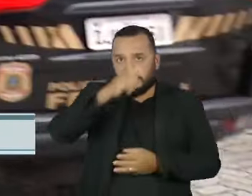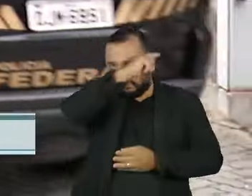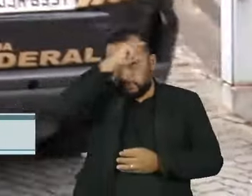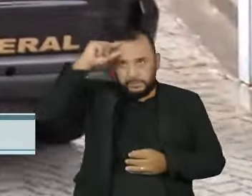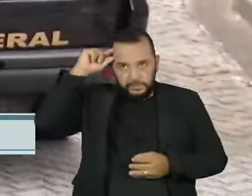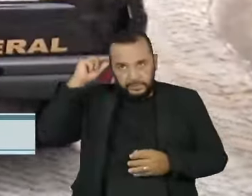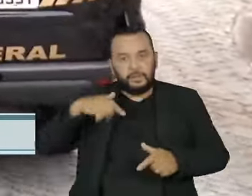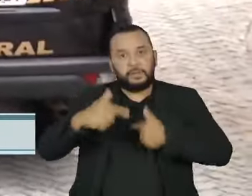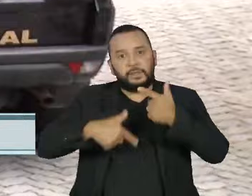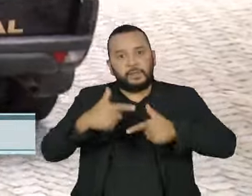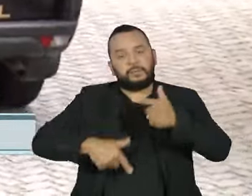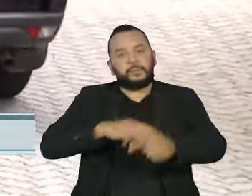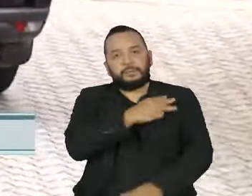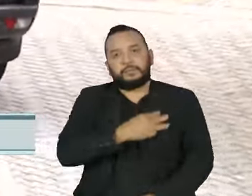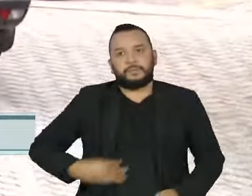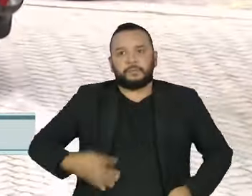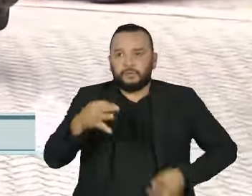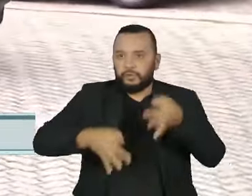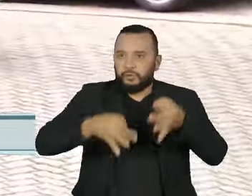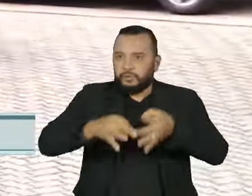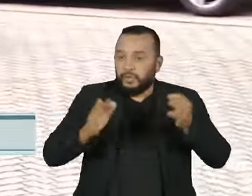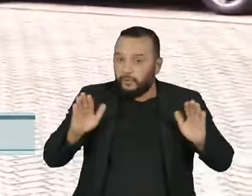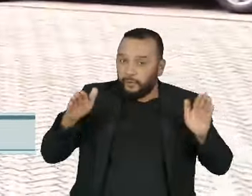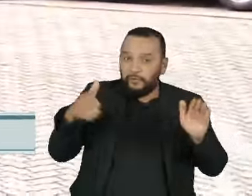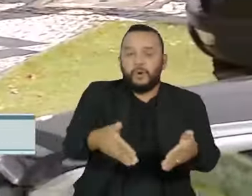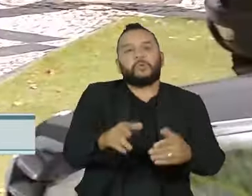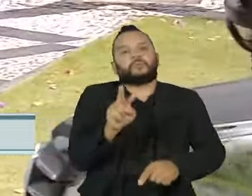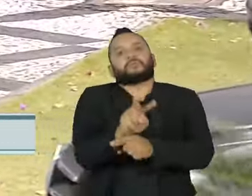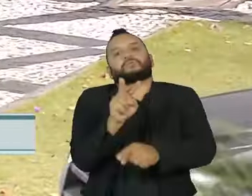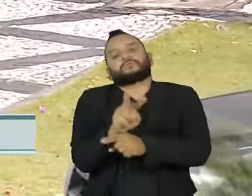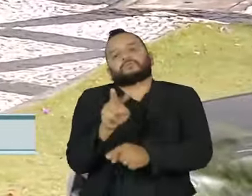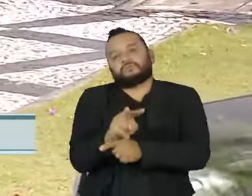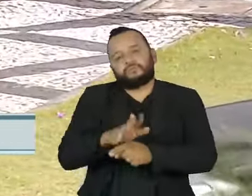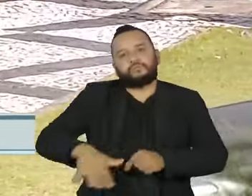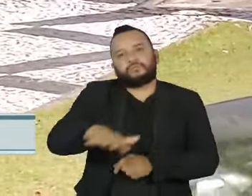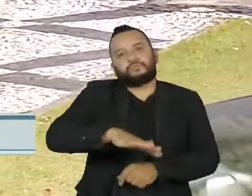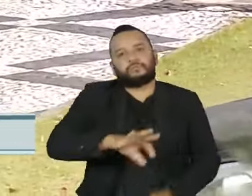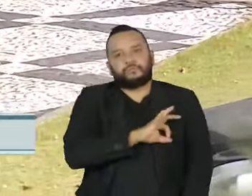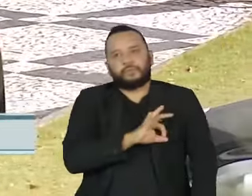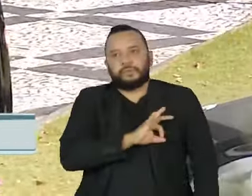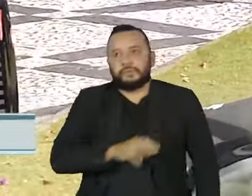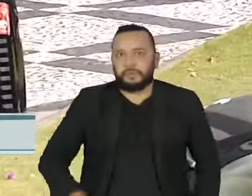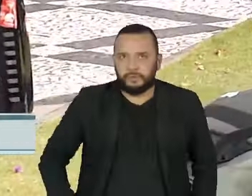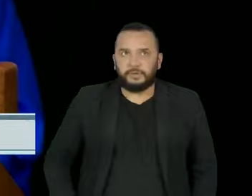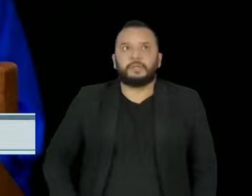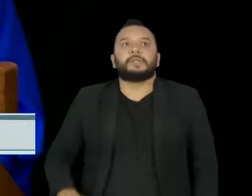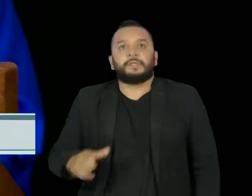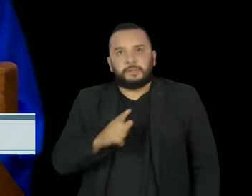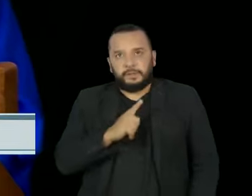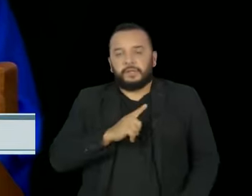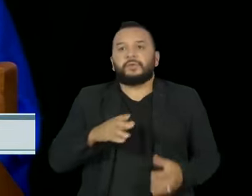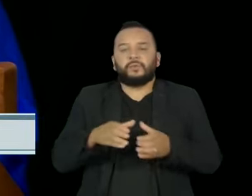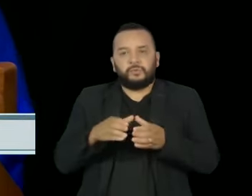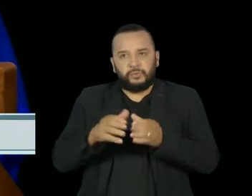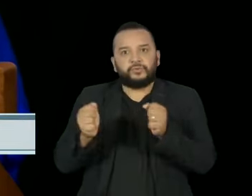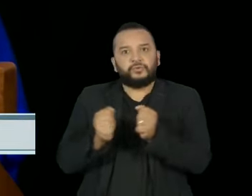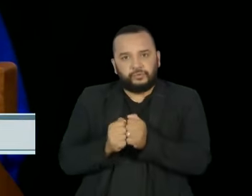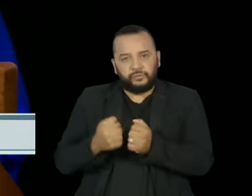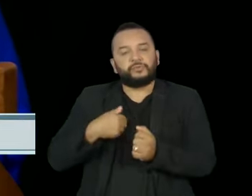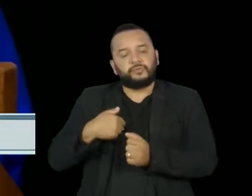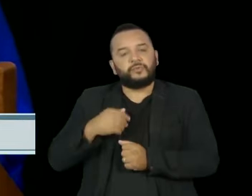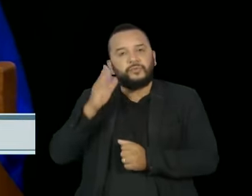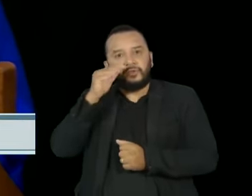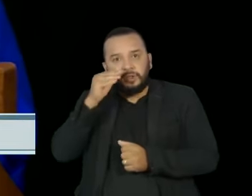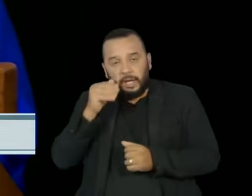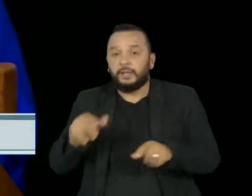Justiça e promete focar esforços na segurança pública para a equipe velhos e novos servidores e a garantia dada a primeira